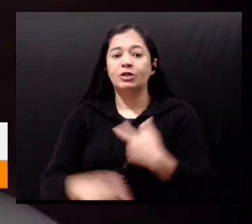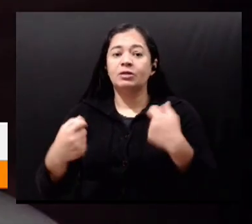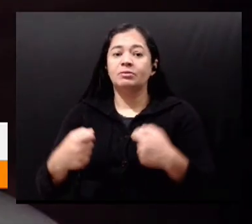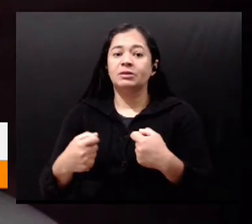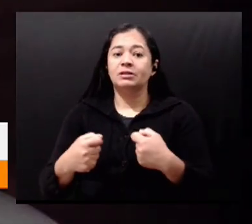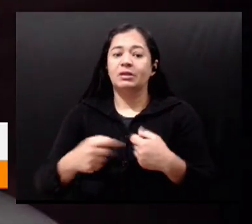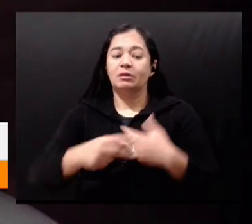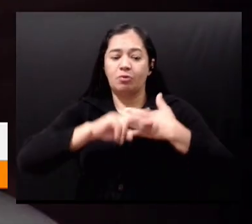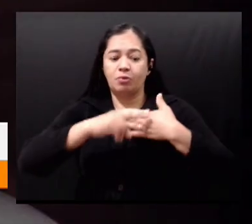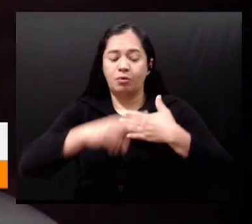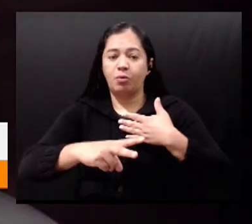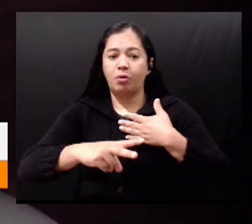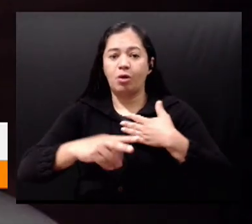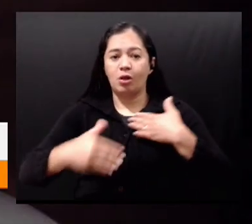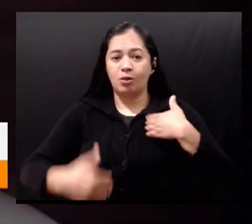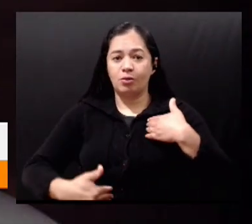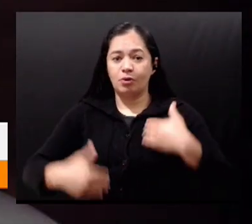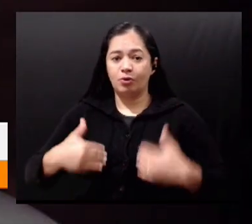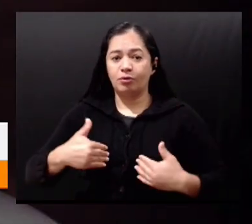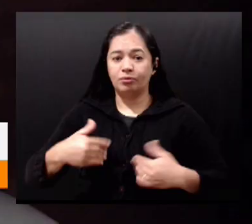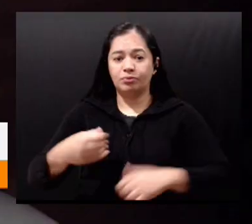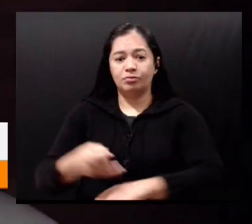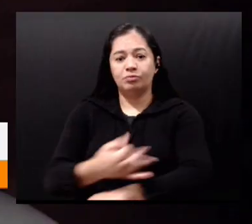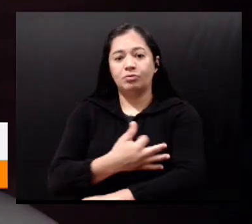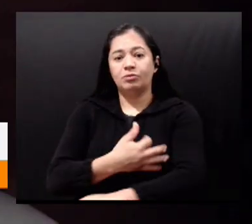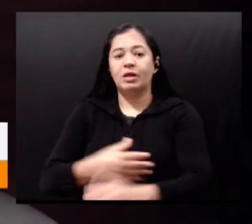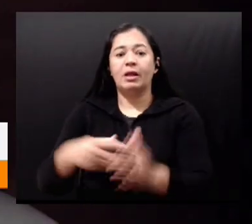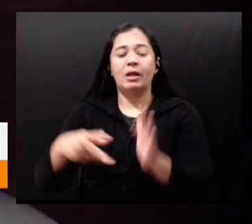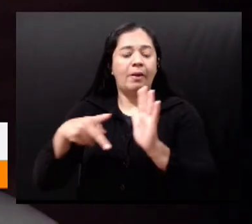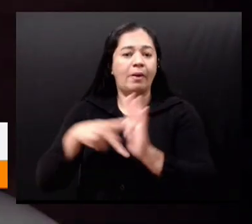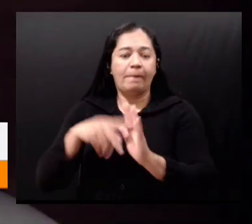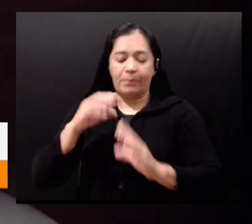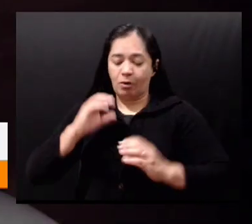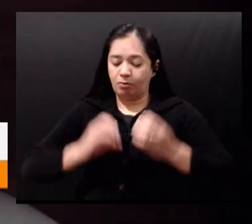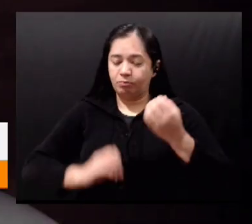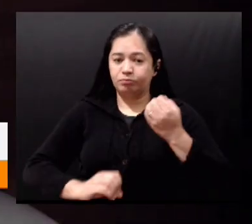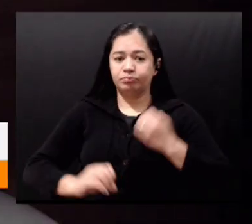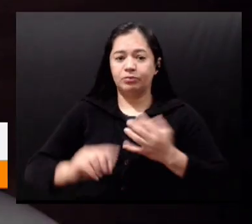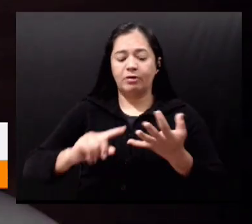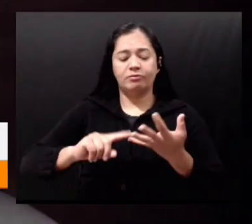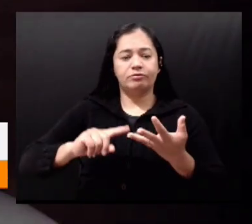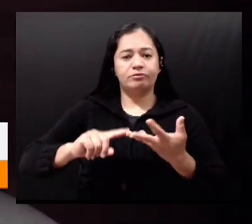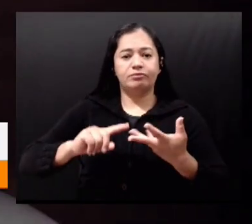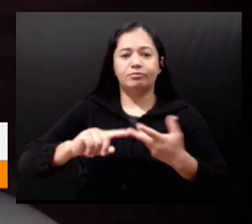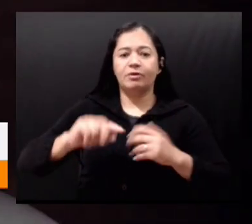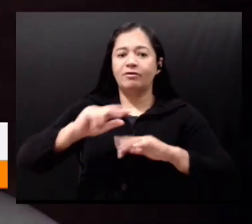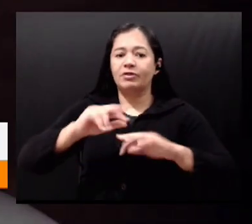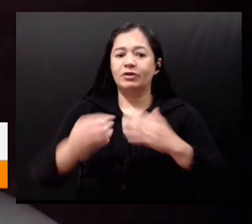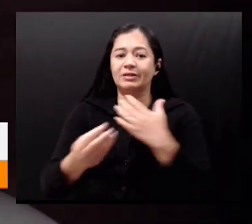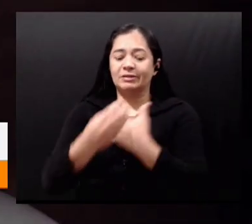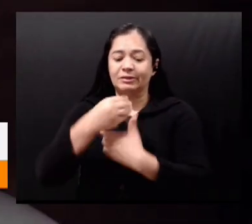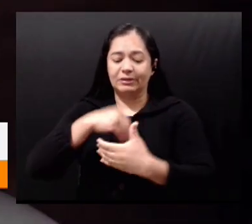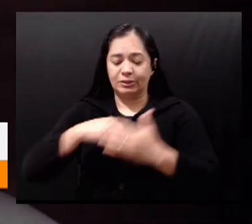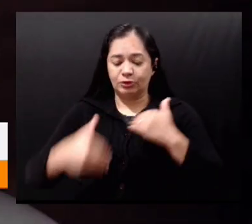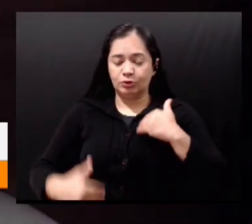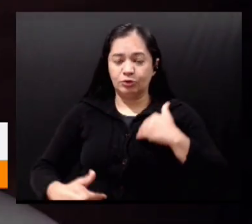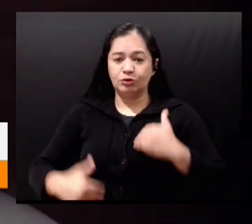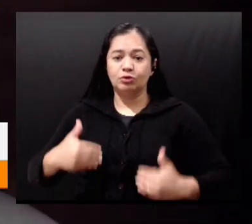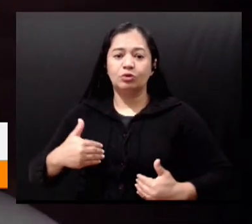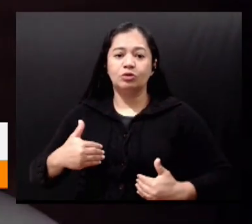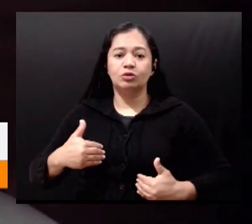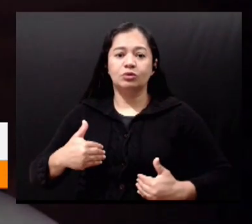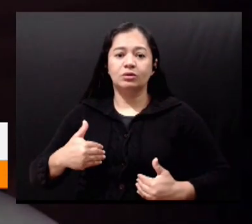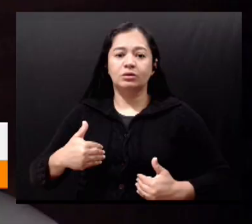né? A emoção ela é fisiológica. Então, a gente tem uma série de reações dentro do nosso corpo que estão despertando e que acabam